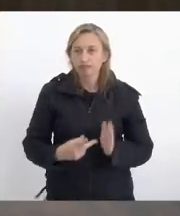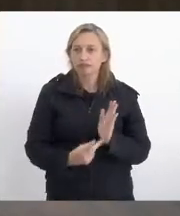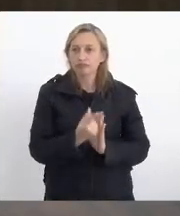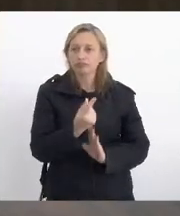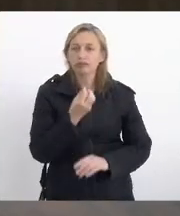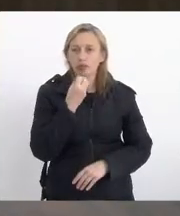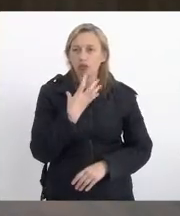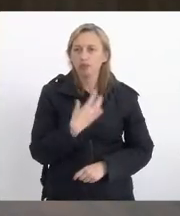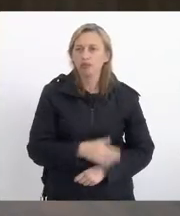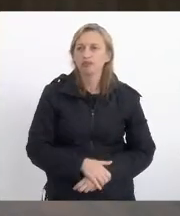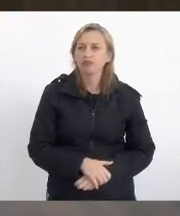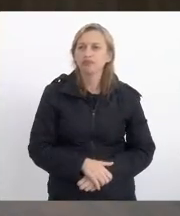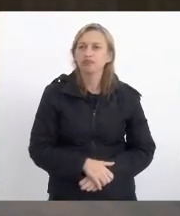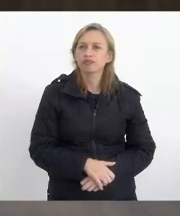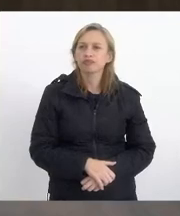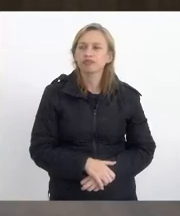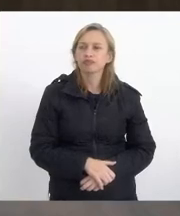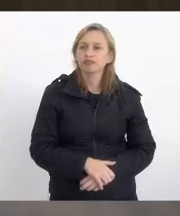Bom,